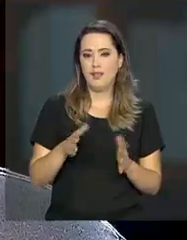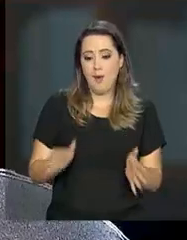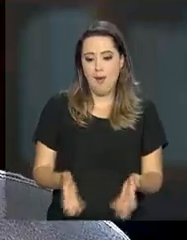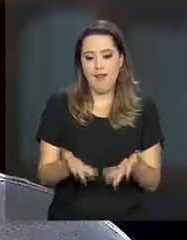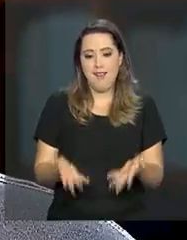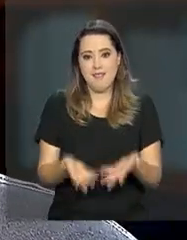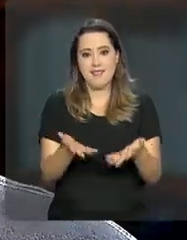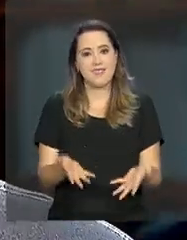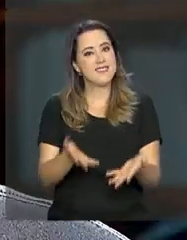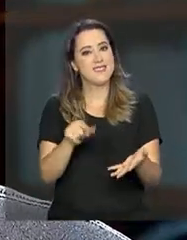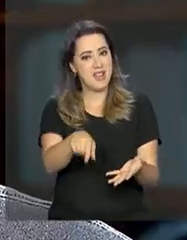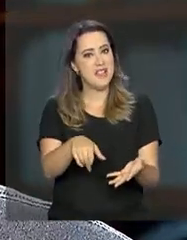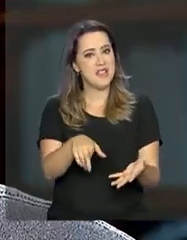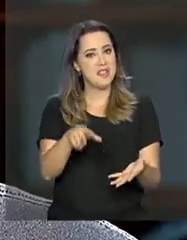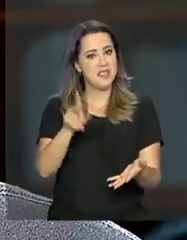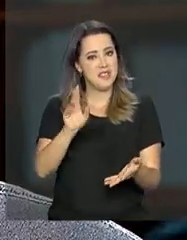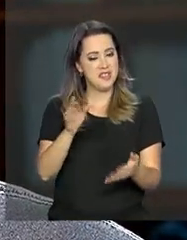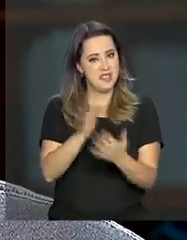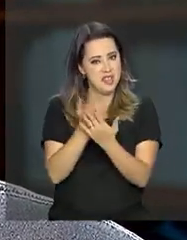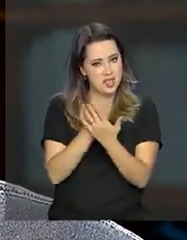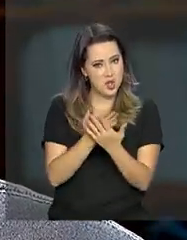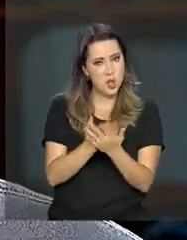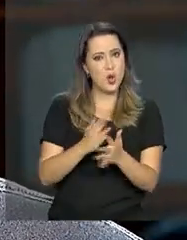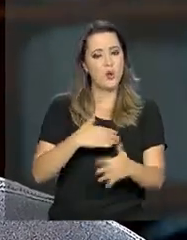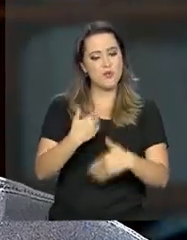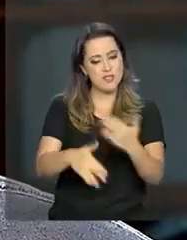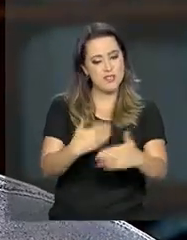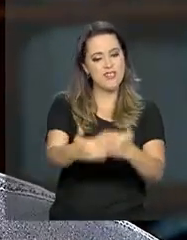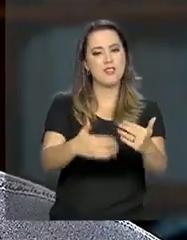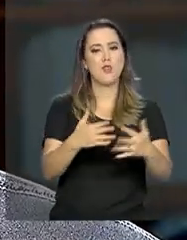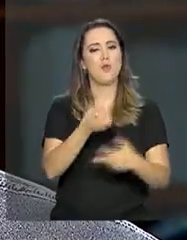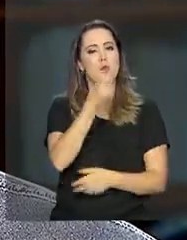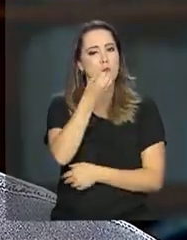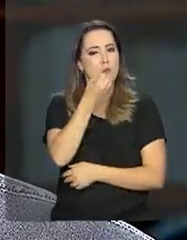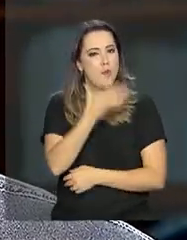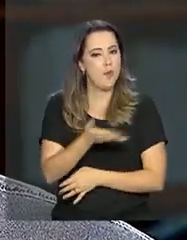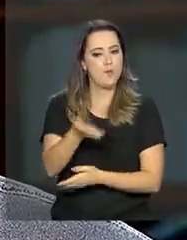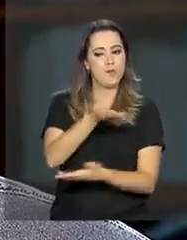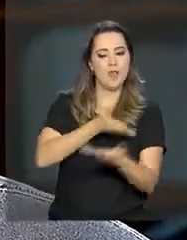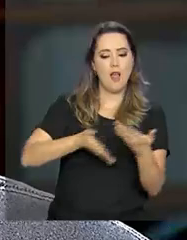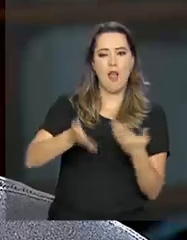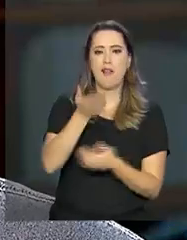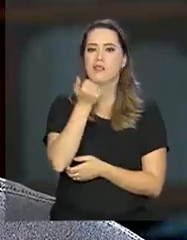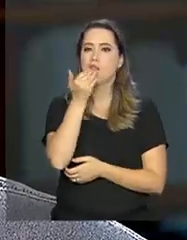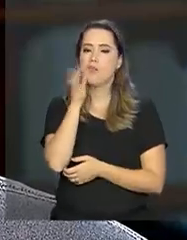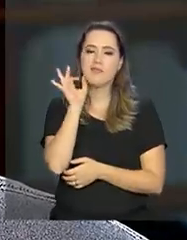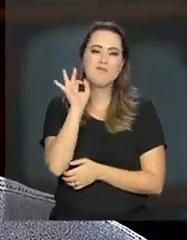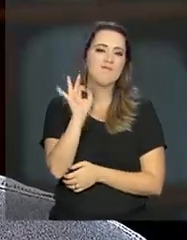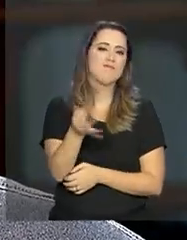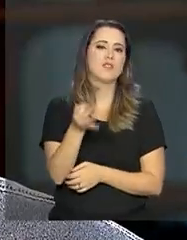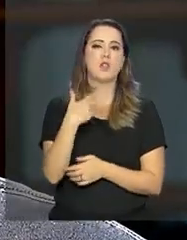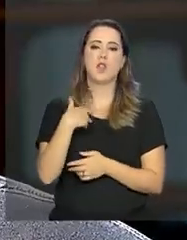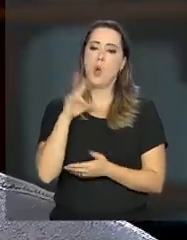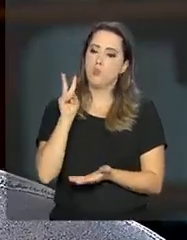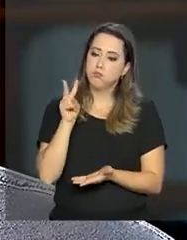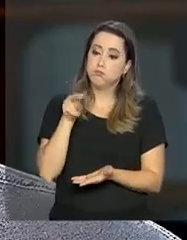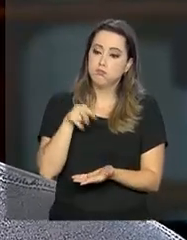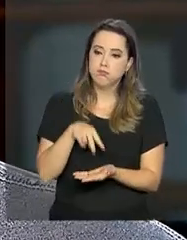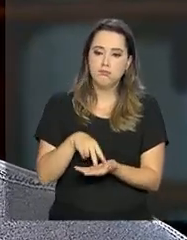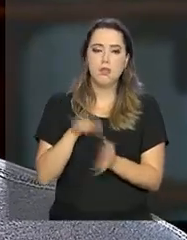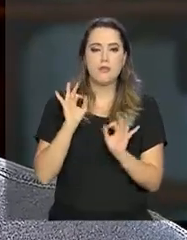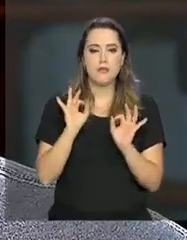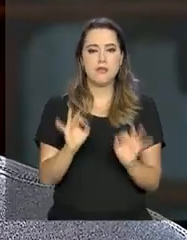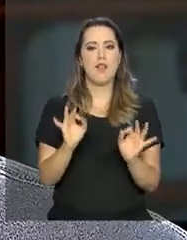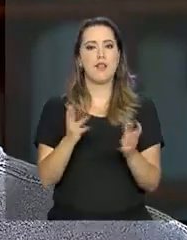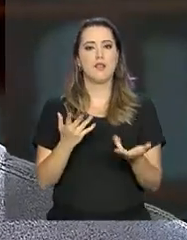cada vez mais o desenvolvimento agradável com relação à alimentação relação à postura então